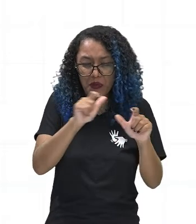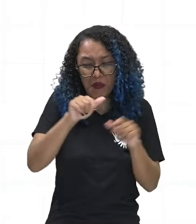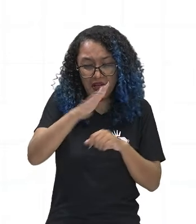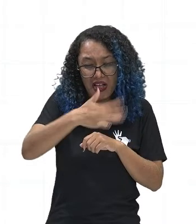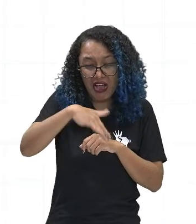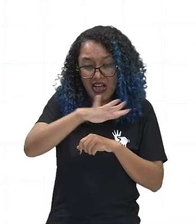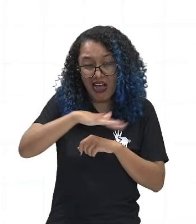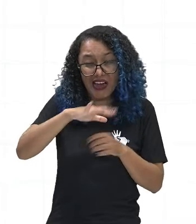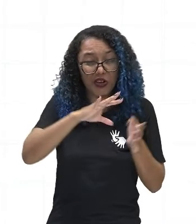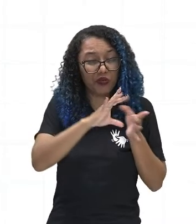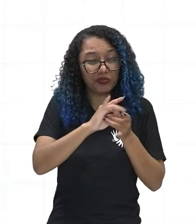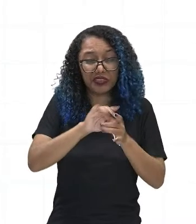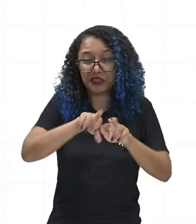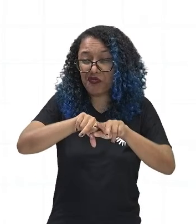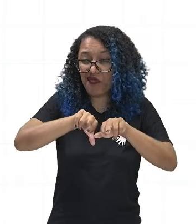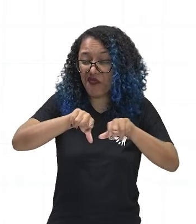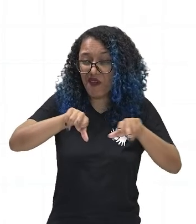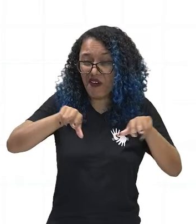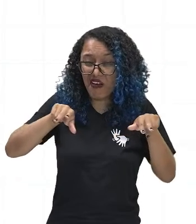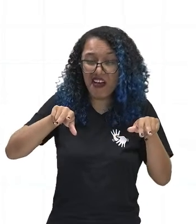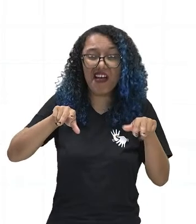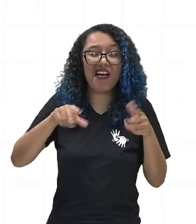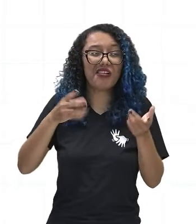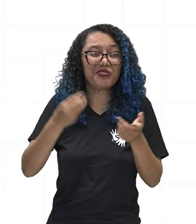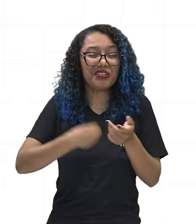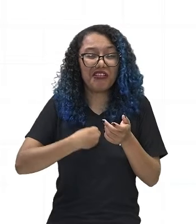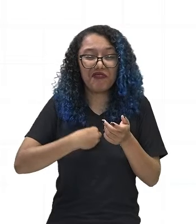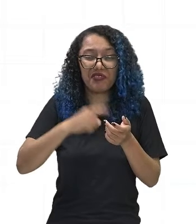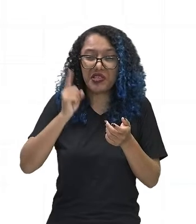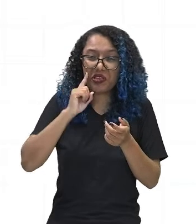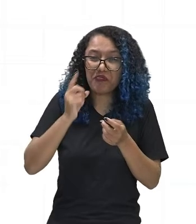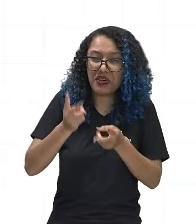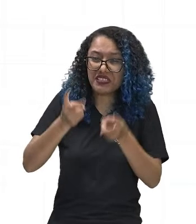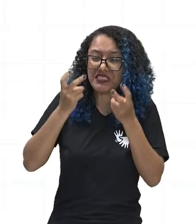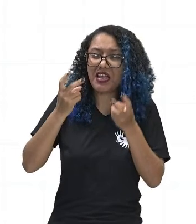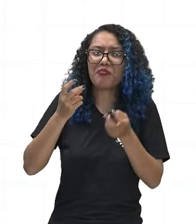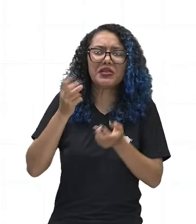aspectos, né, da sua vida cotidiana. Você está ali